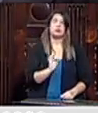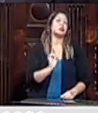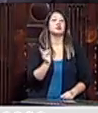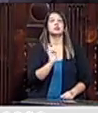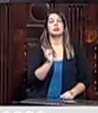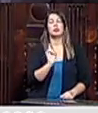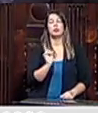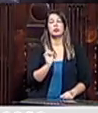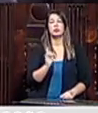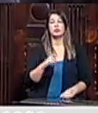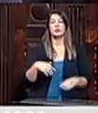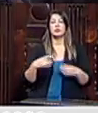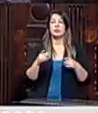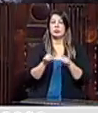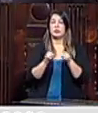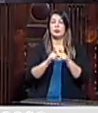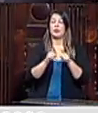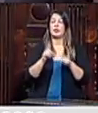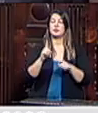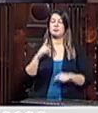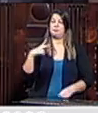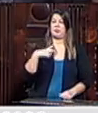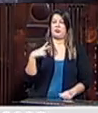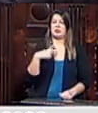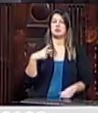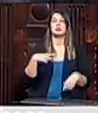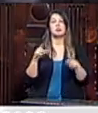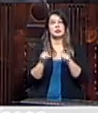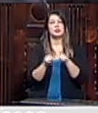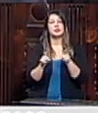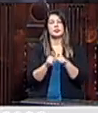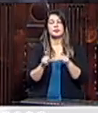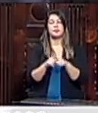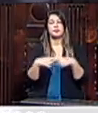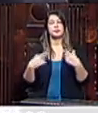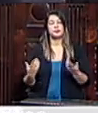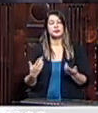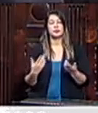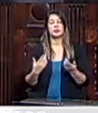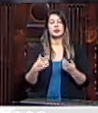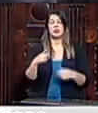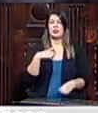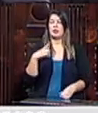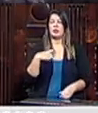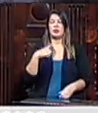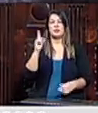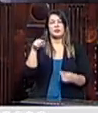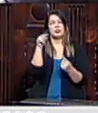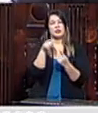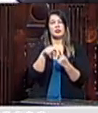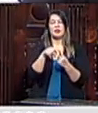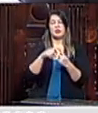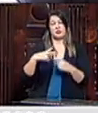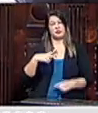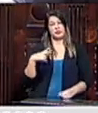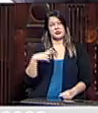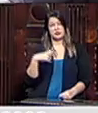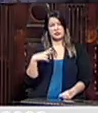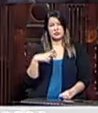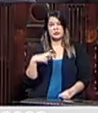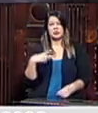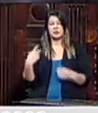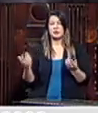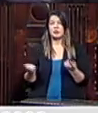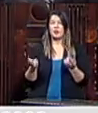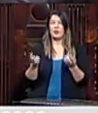estadualizado, depois privatizado também, aliás, estadualizado com a finalidade da privatização. E